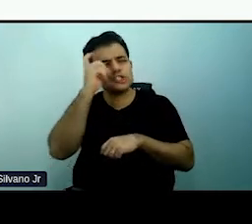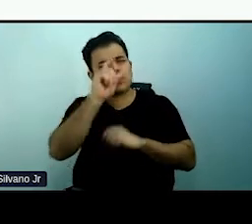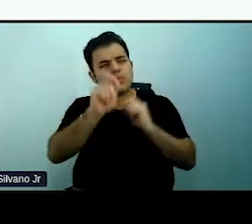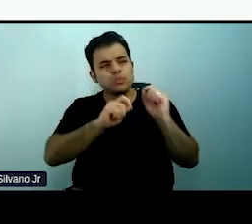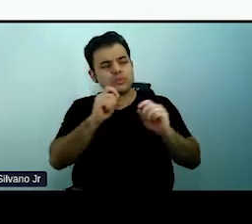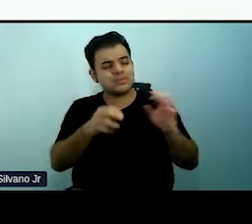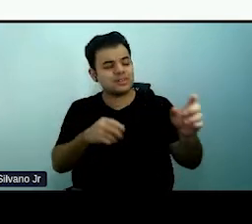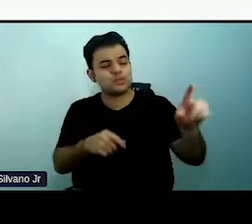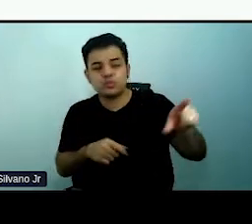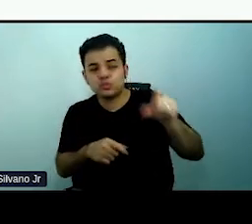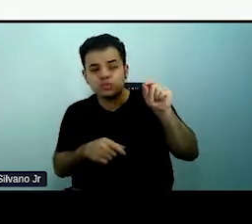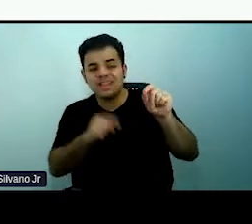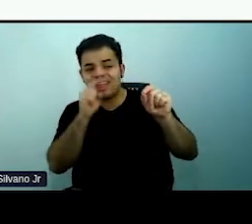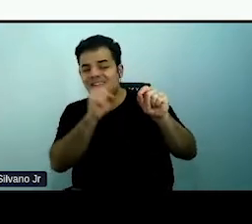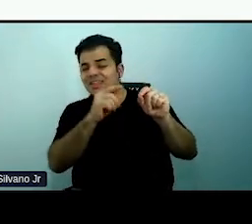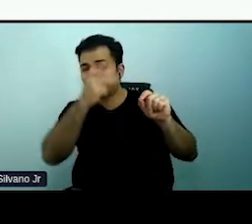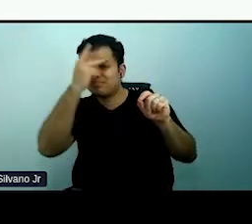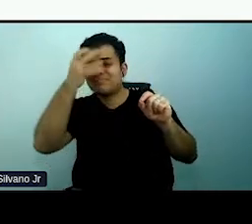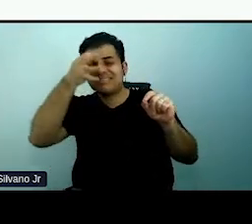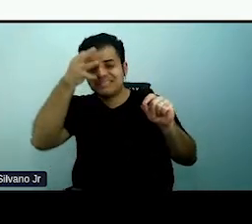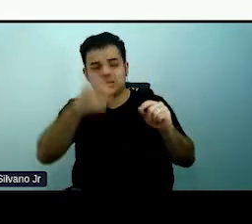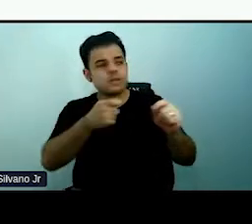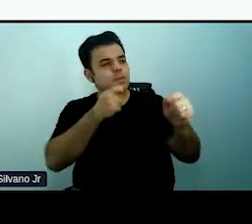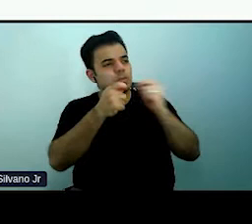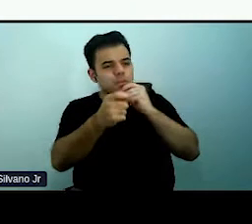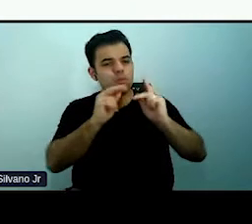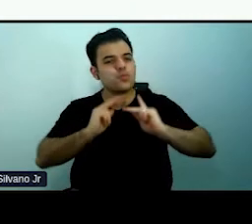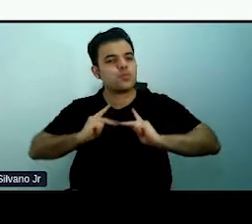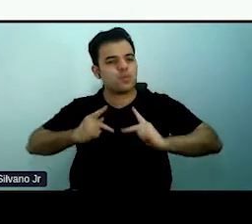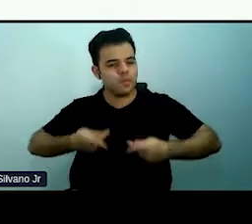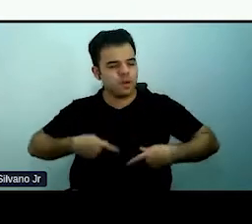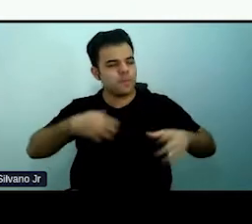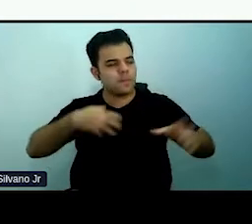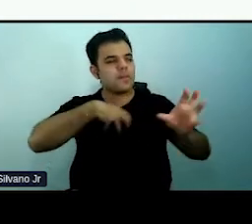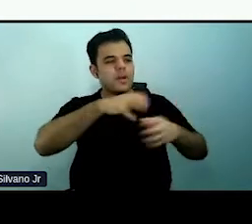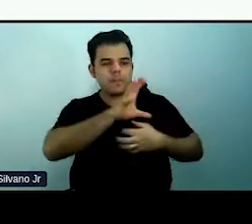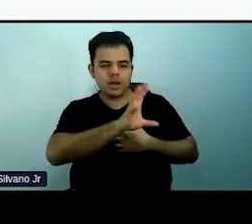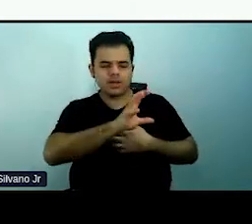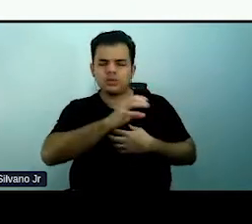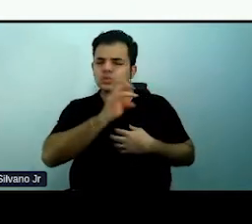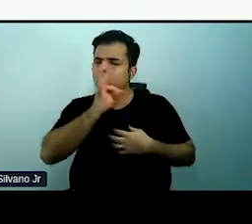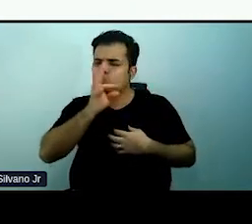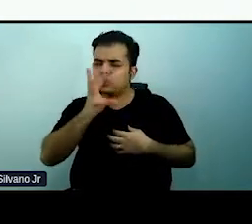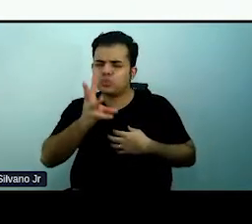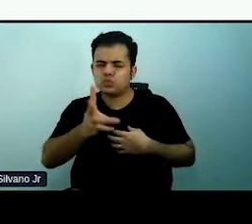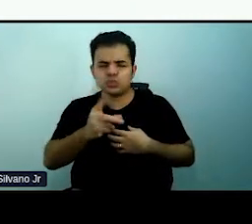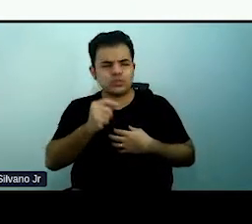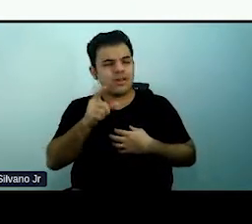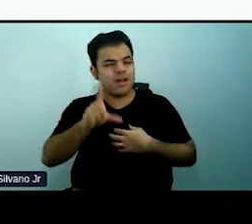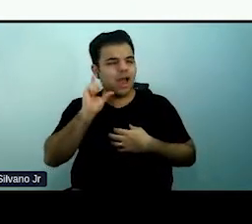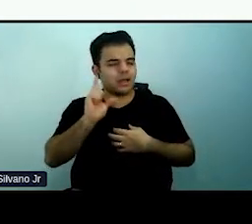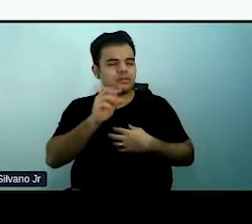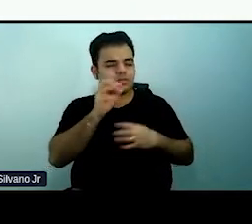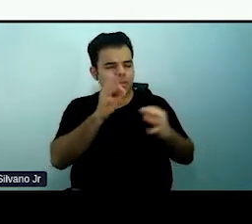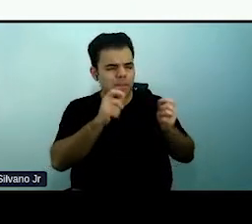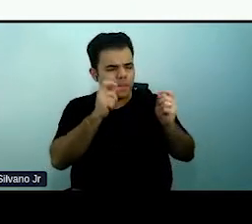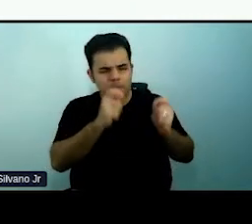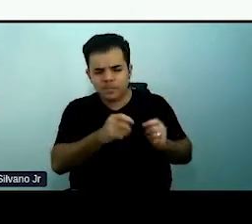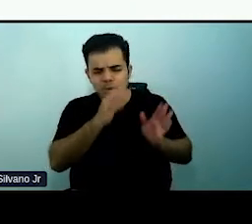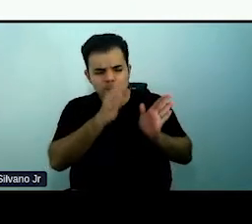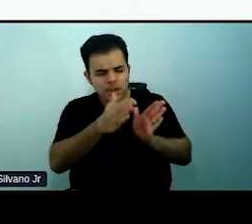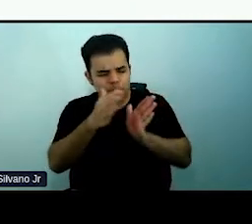pessoa correta, faça uma entrevista humanizada. Então, todo esse processo seletivo antes do Álvaro